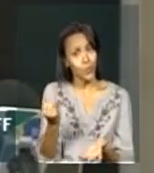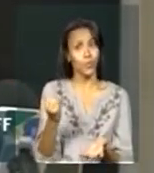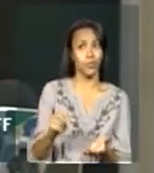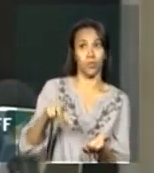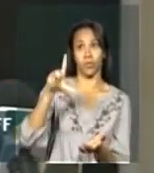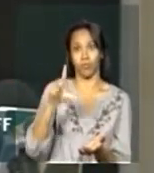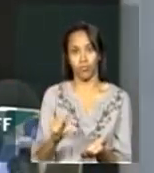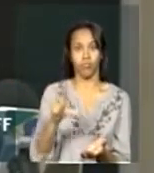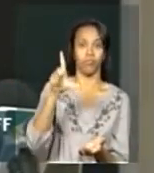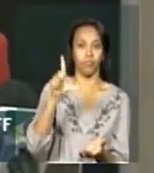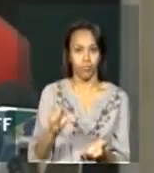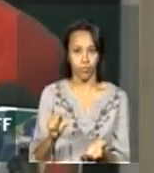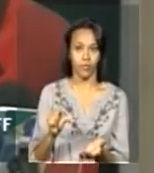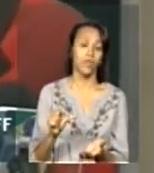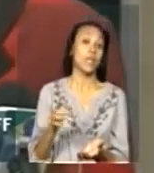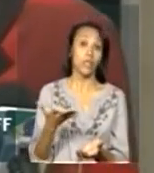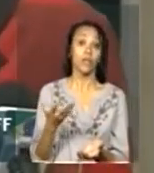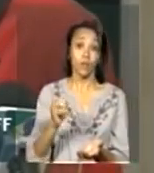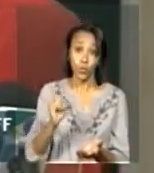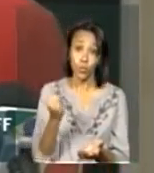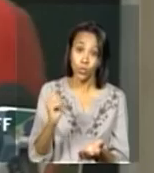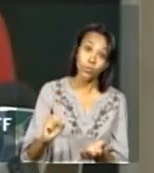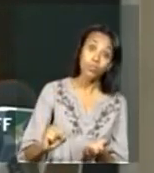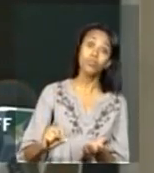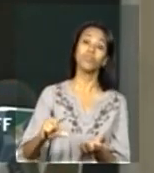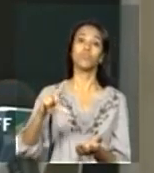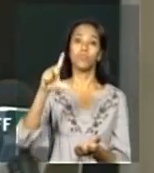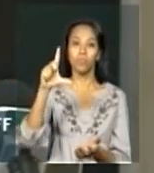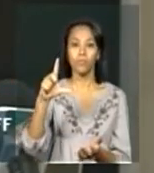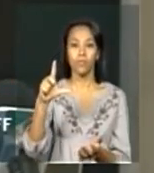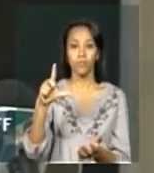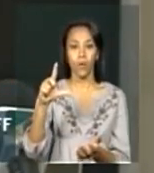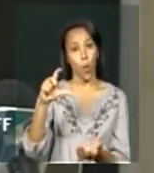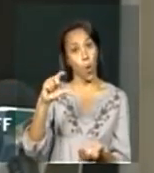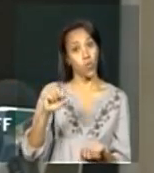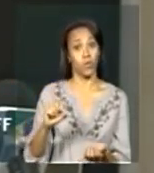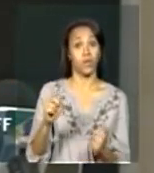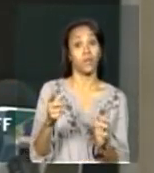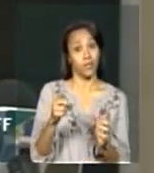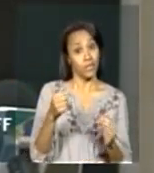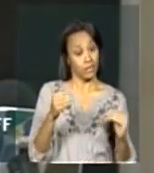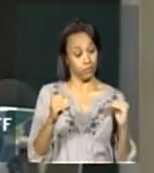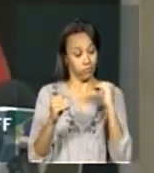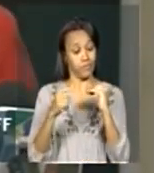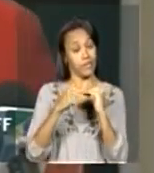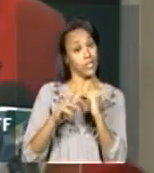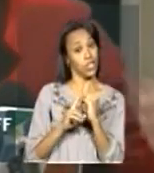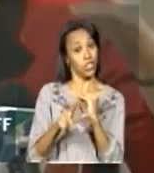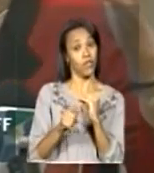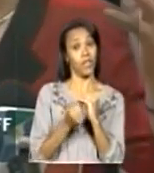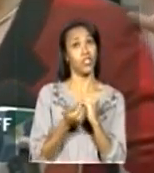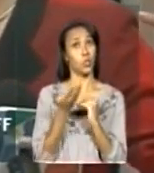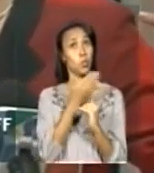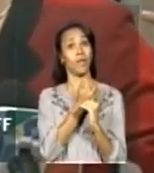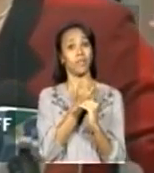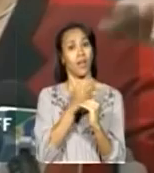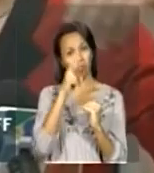descer, subir, descer. Só que ele subirá e descerá em patamares absolutamente diferentes dos do